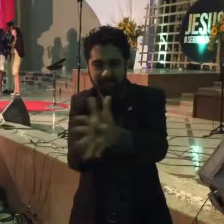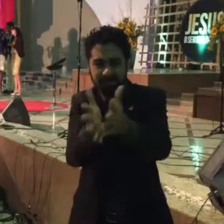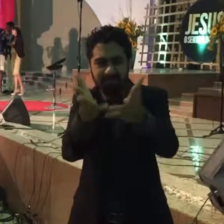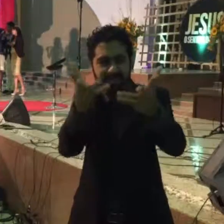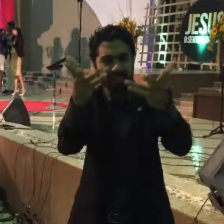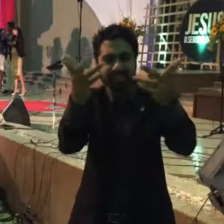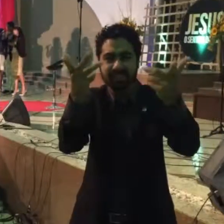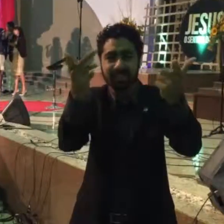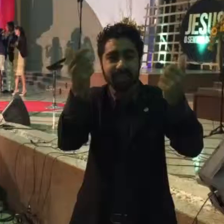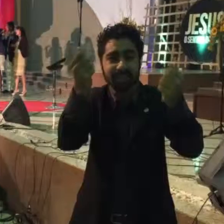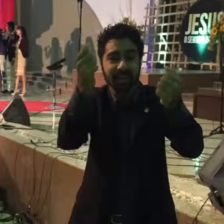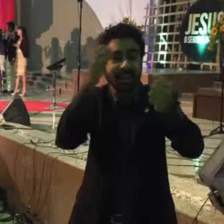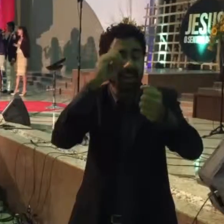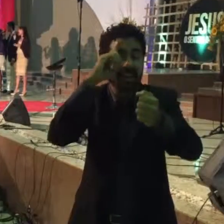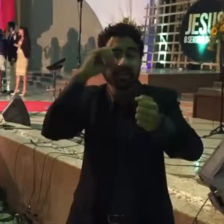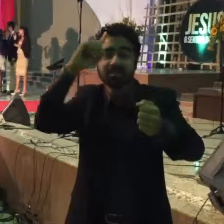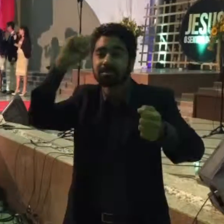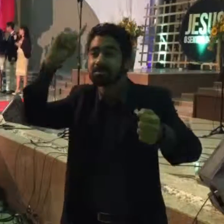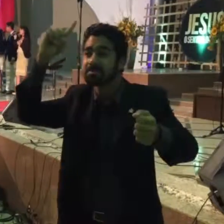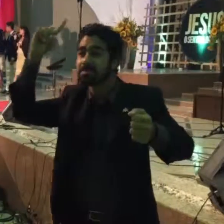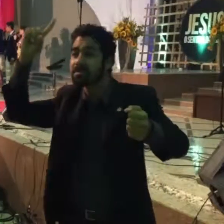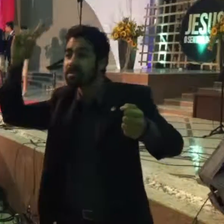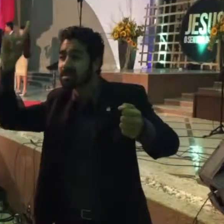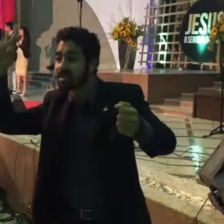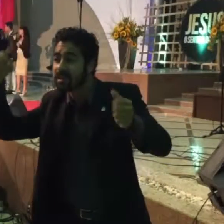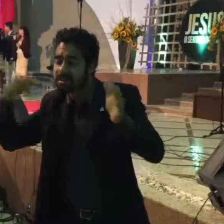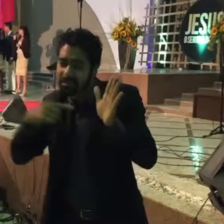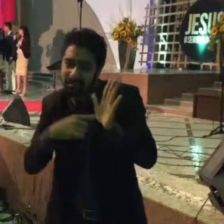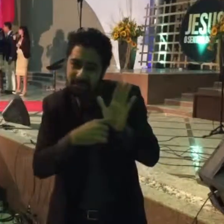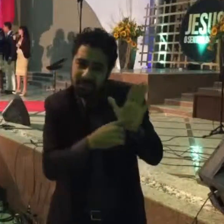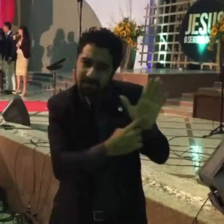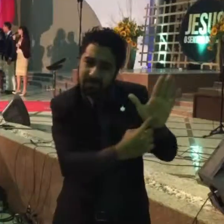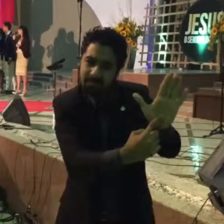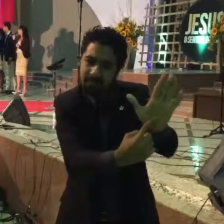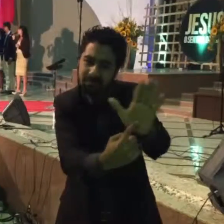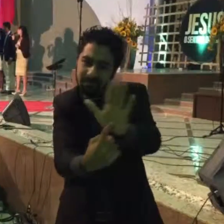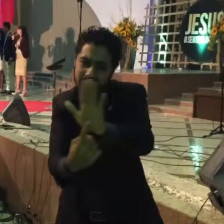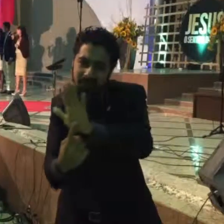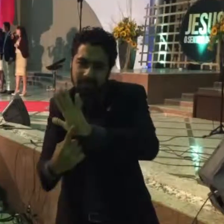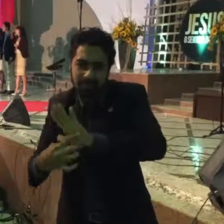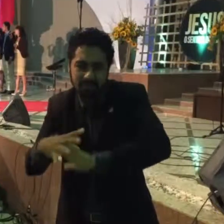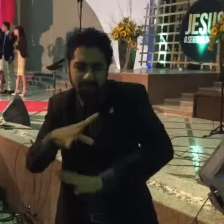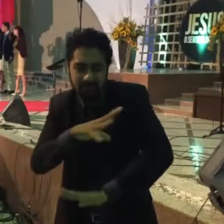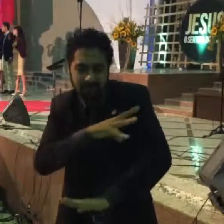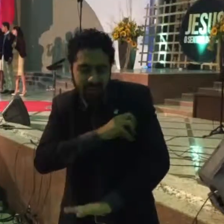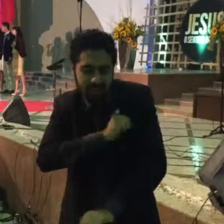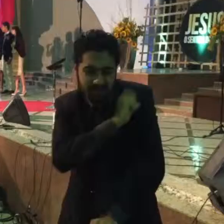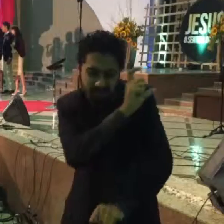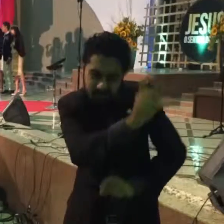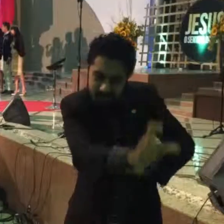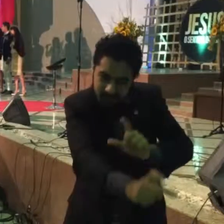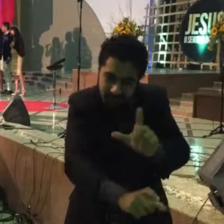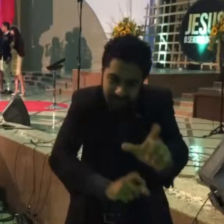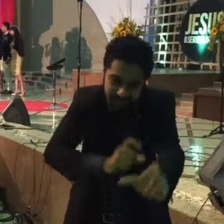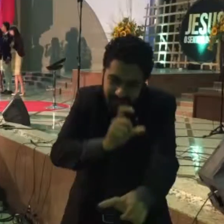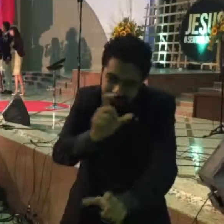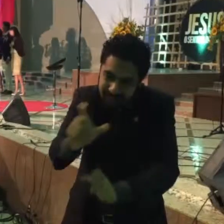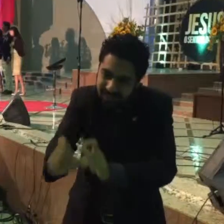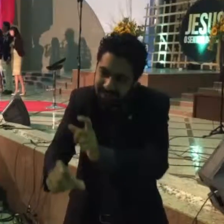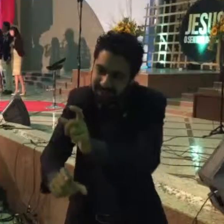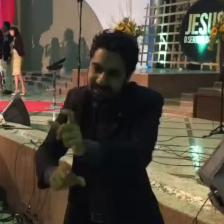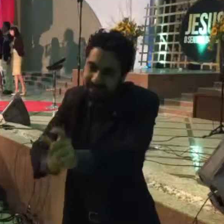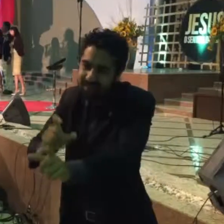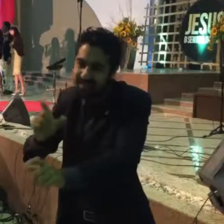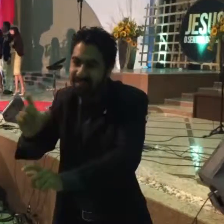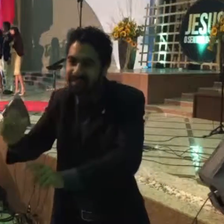regra livro sagrado, que foi inspirado por Deus como prova de amor